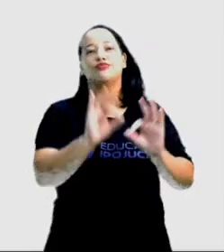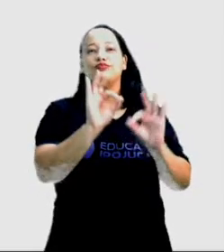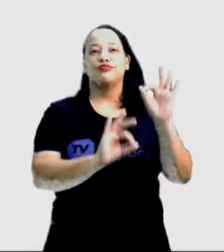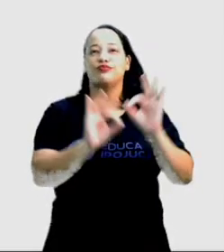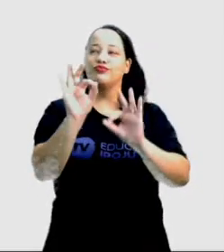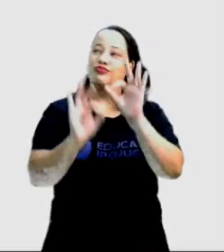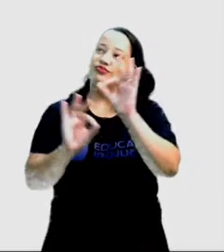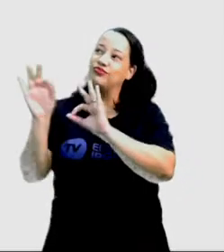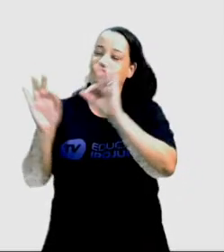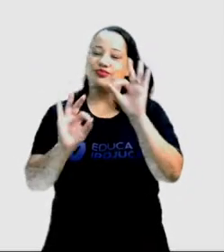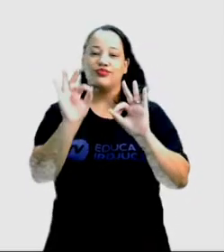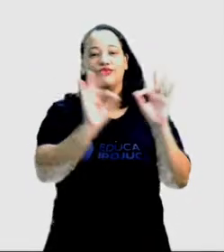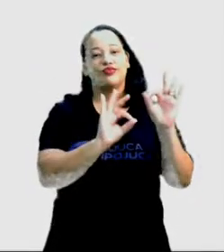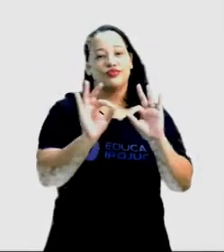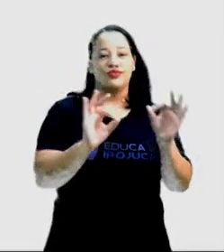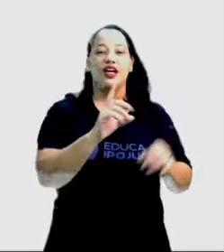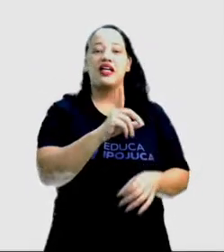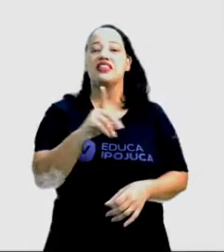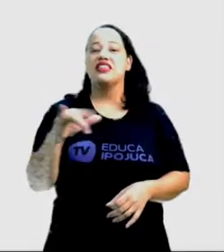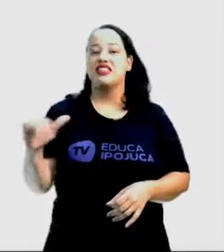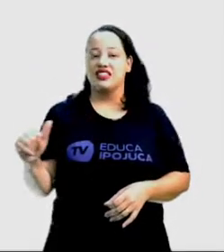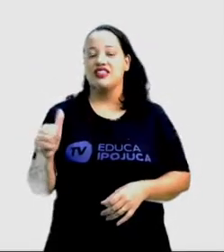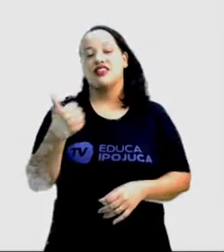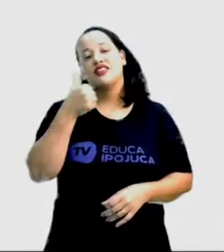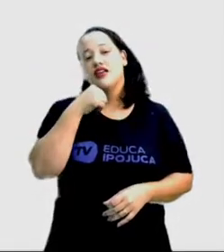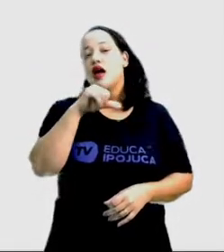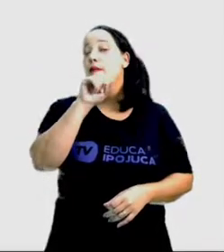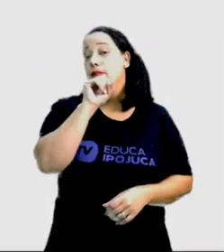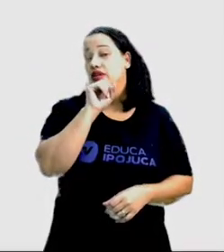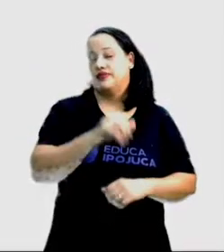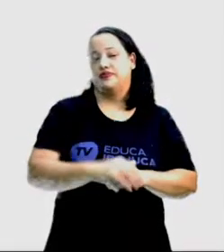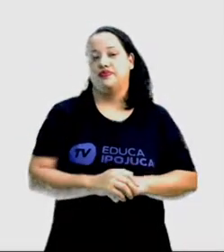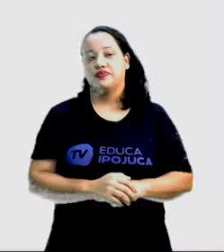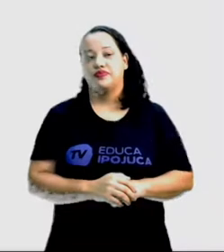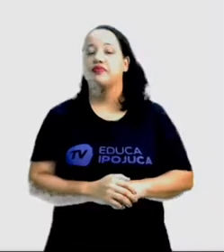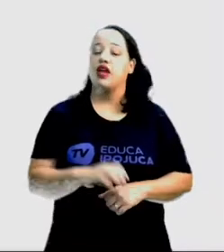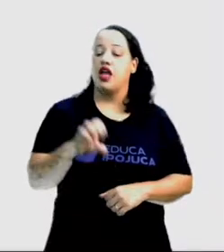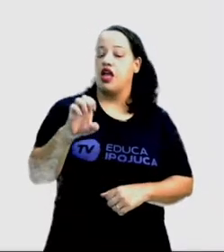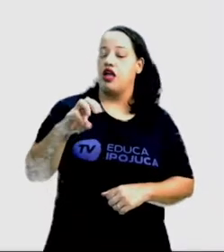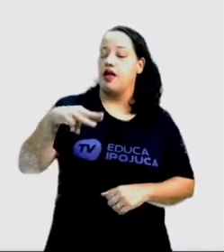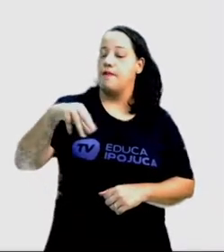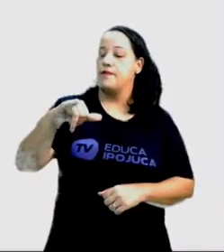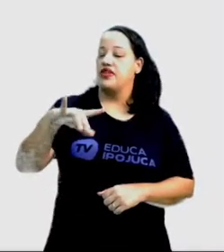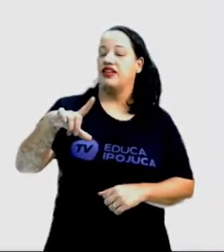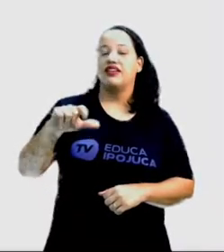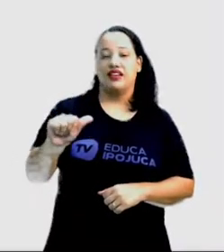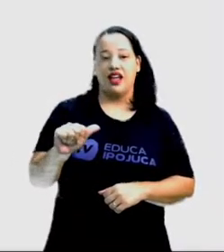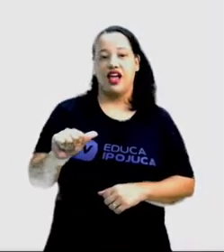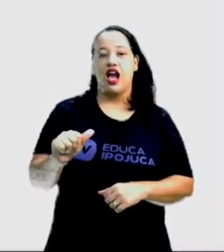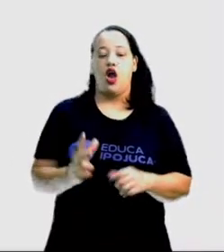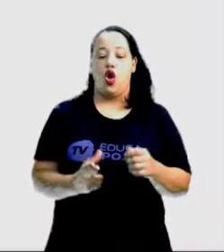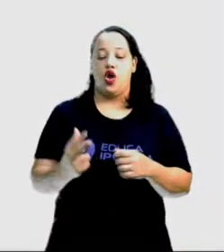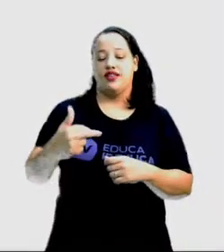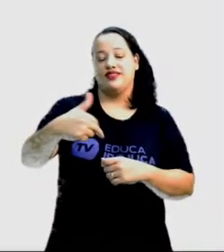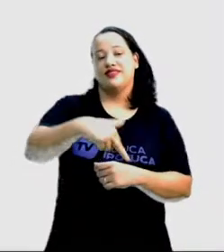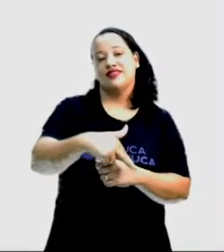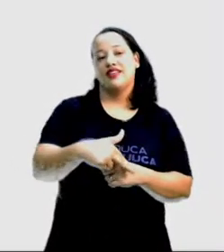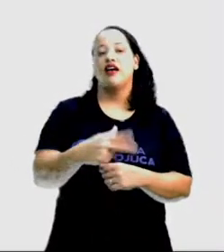a decoração do Dia das Mães. Emília, ela está recortando corações